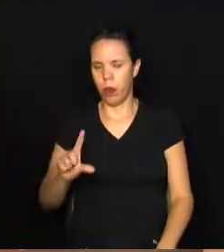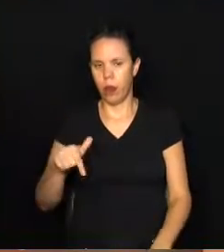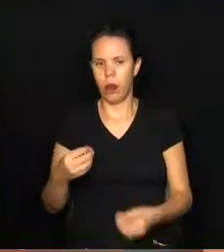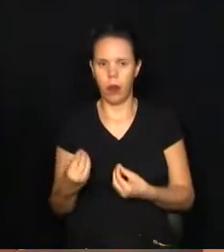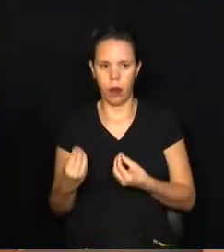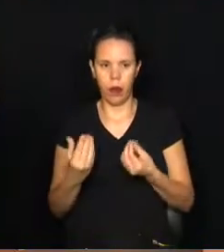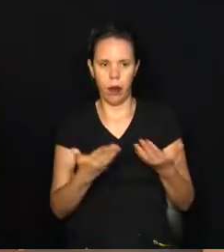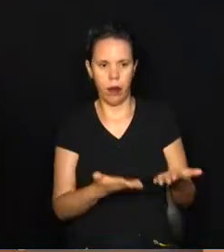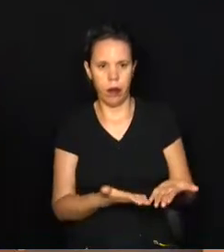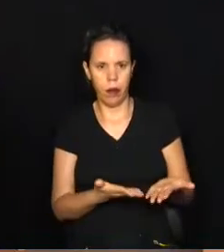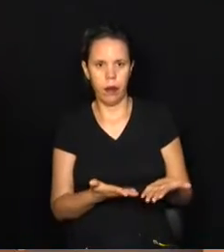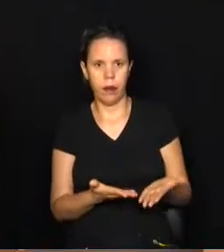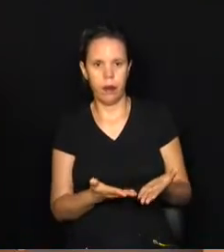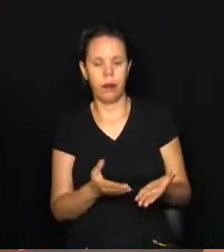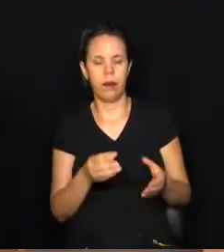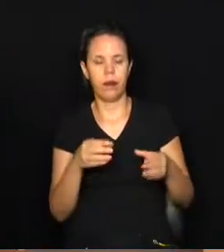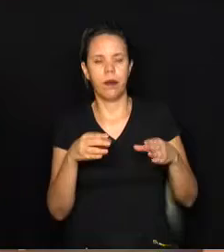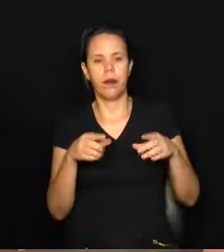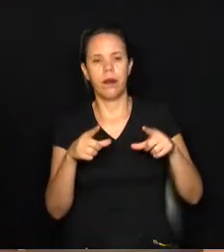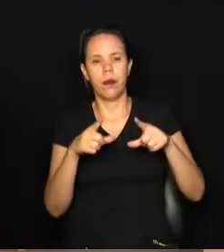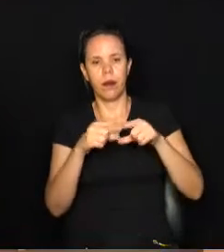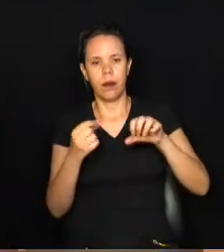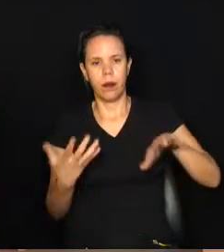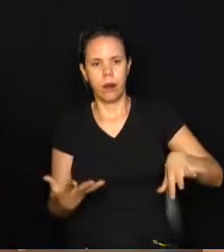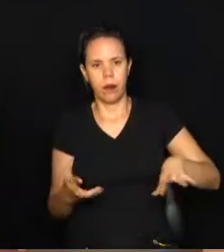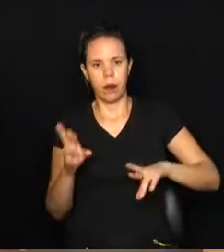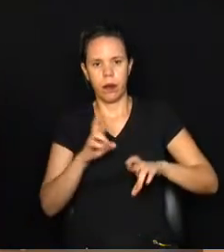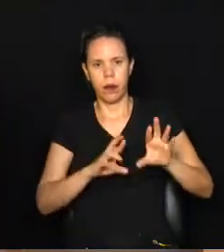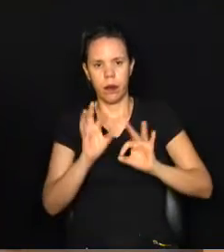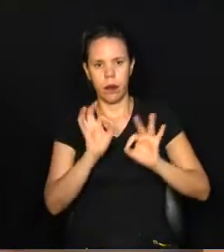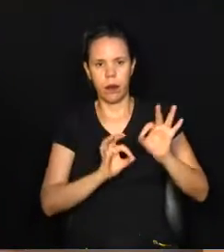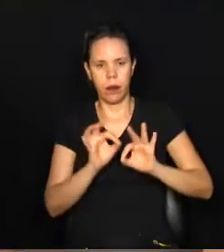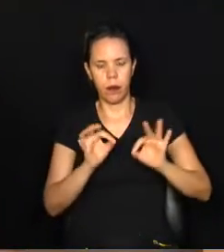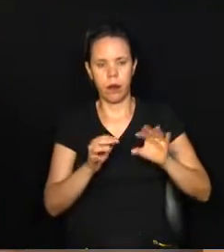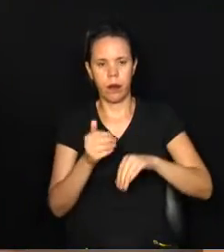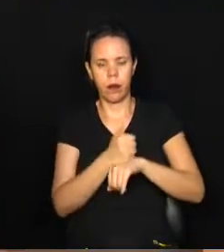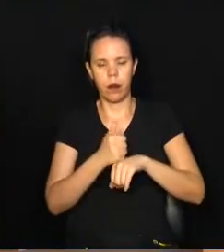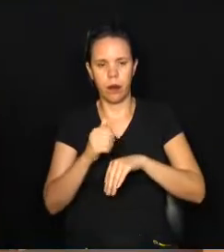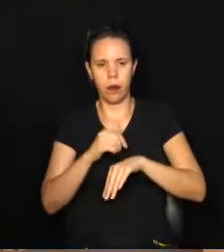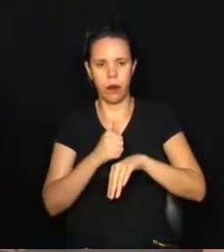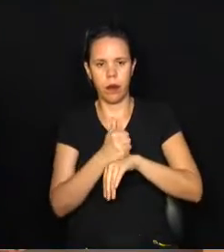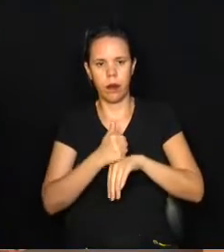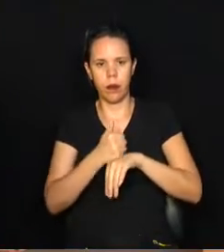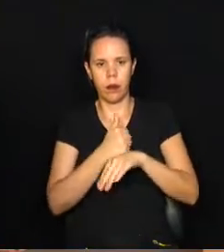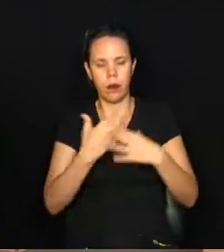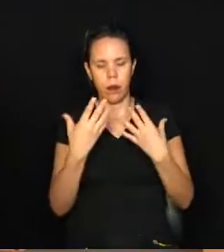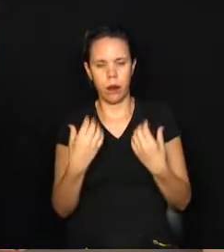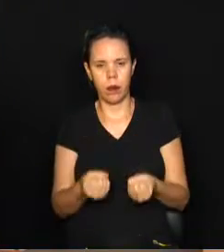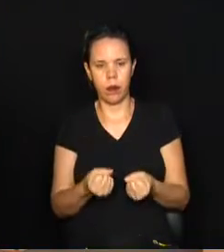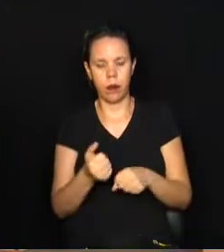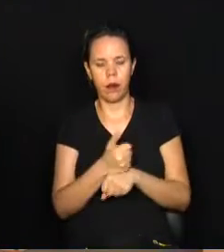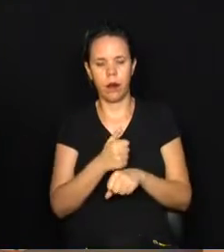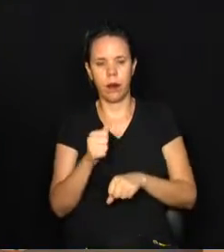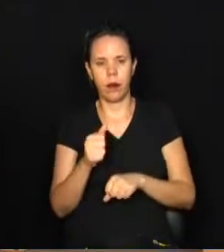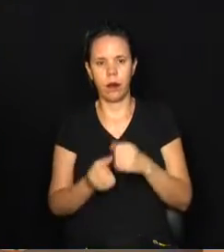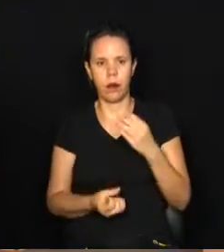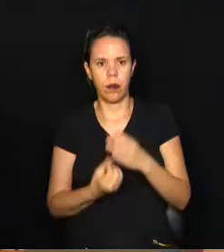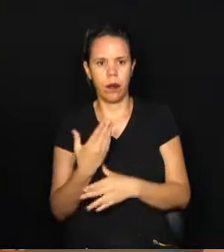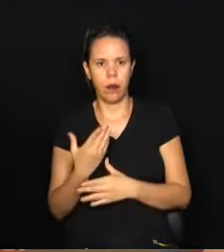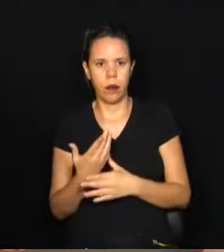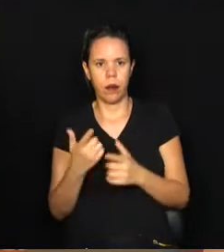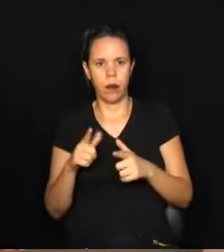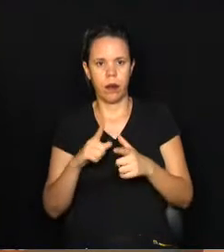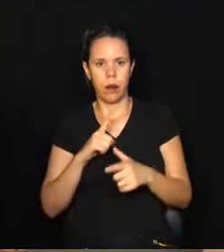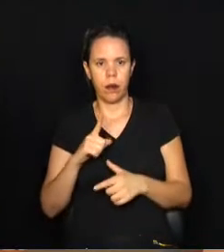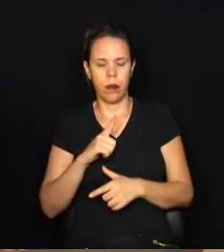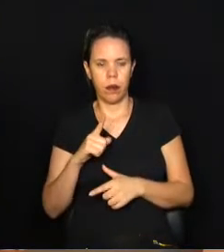para o Congresso fazer a regularização da profissão, a regulamentação da profissão, e onde já tem